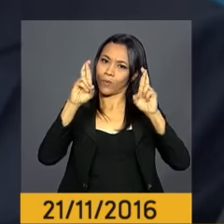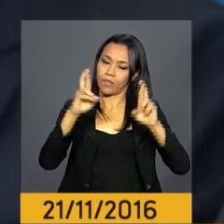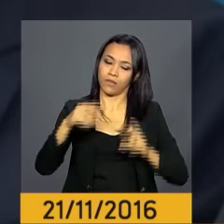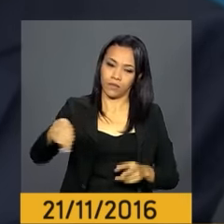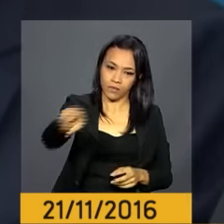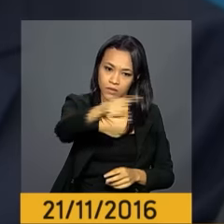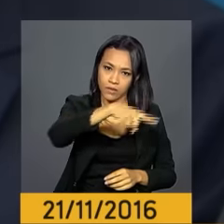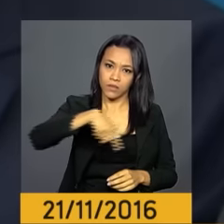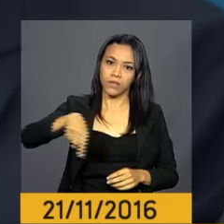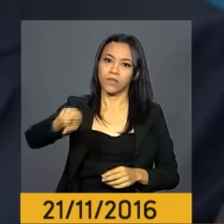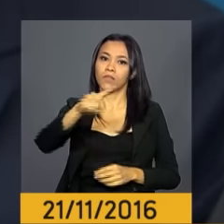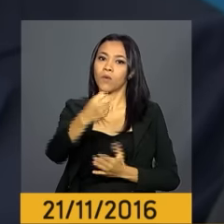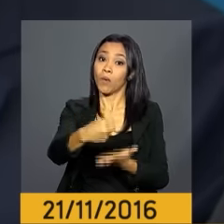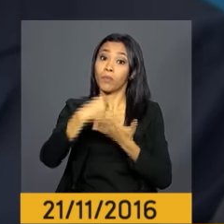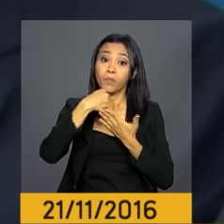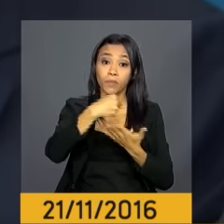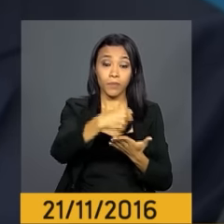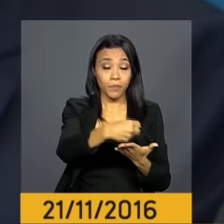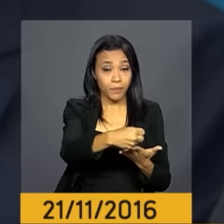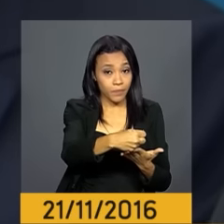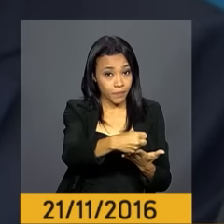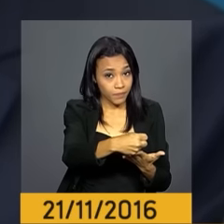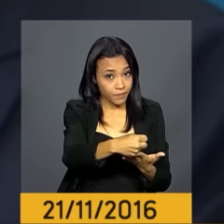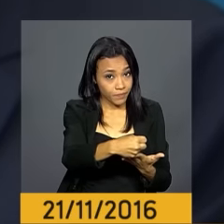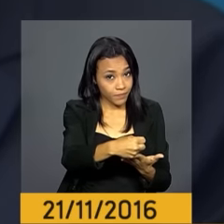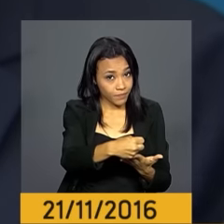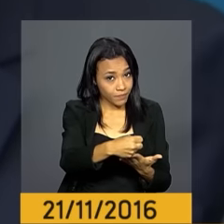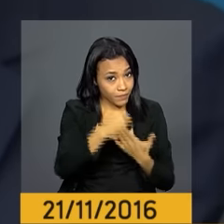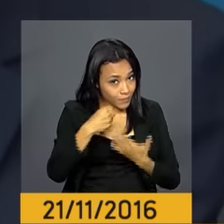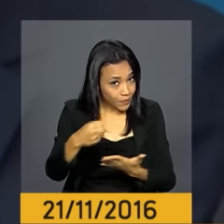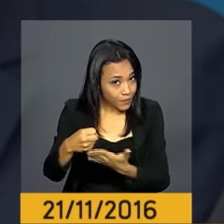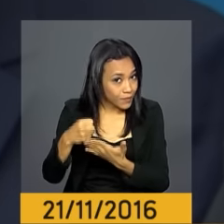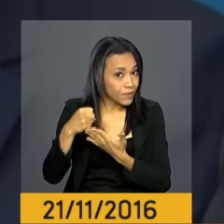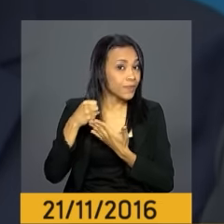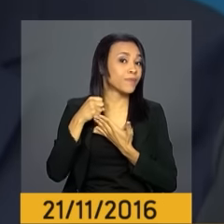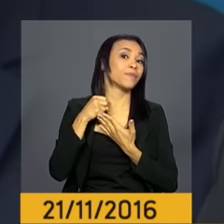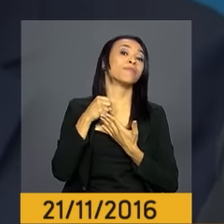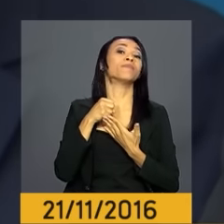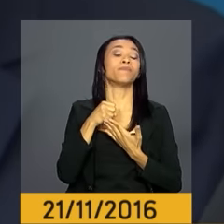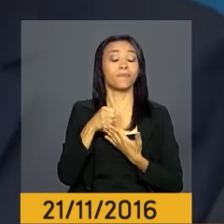apoio incondicional, não, ainda que condicionado,